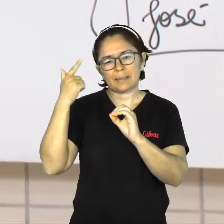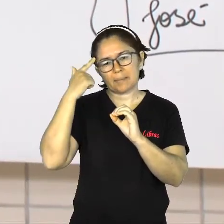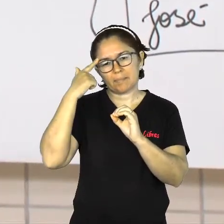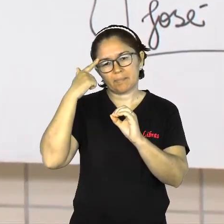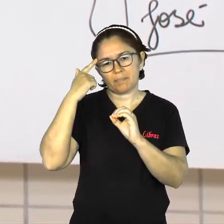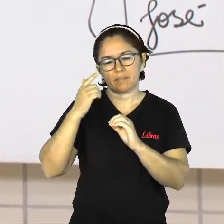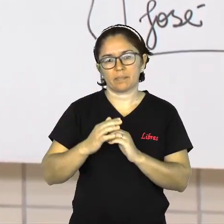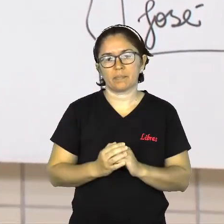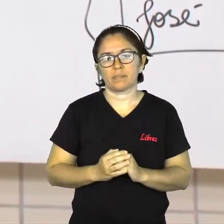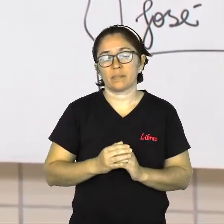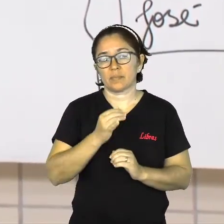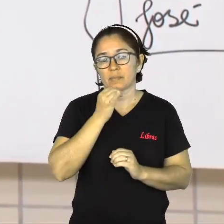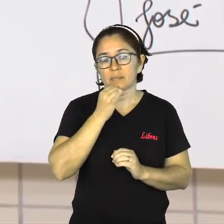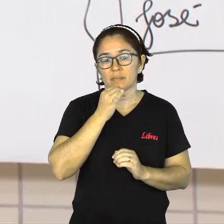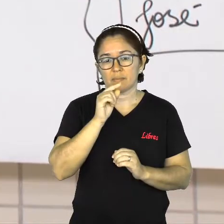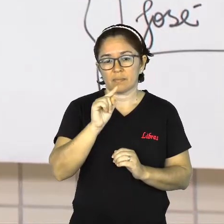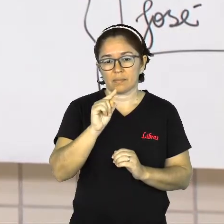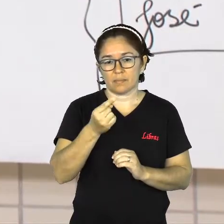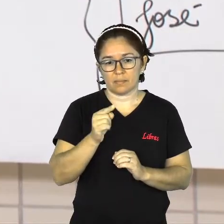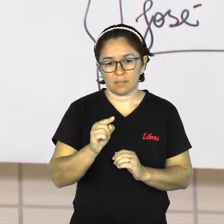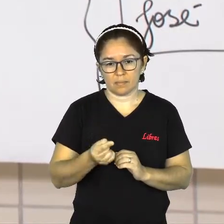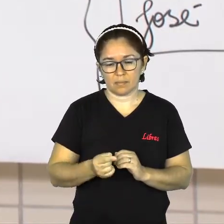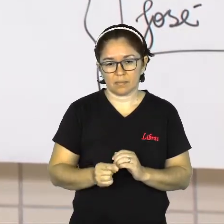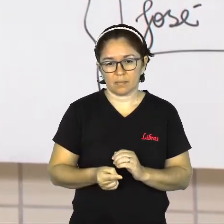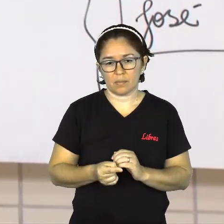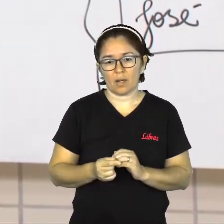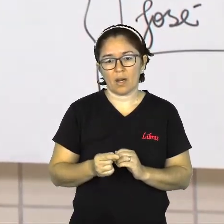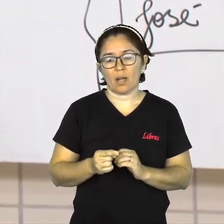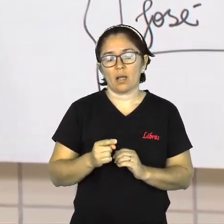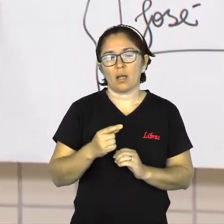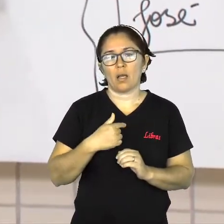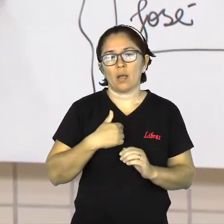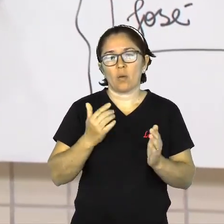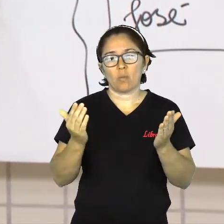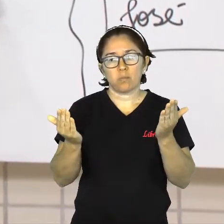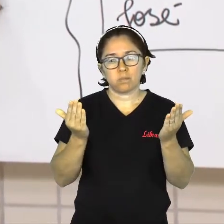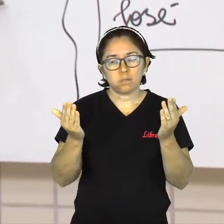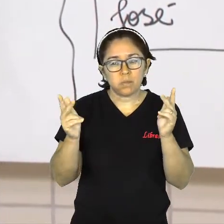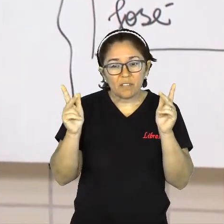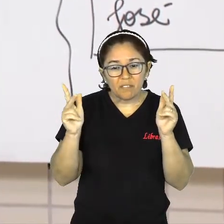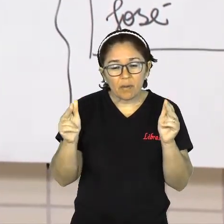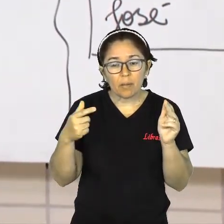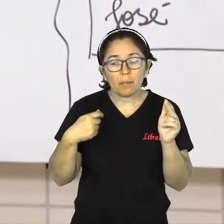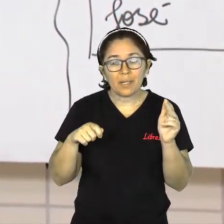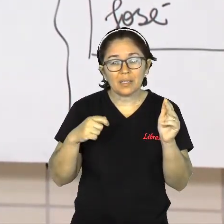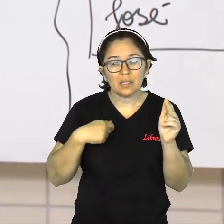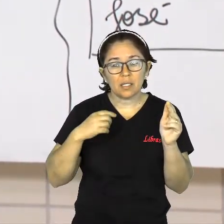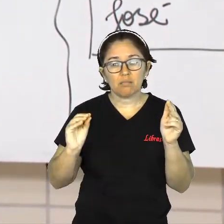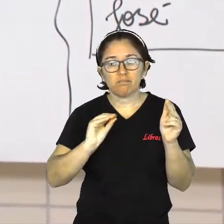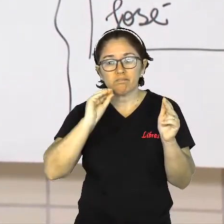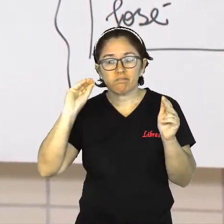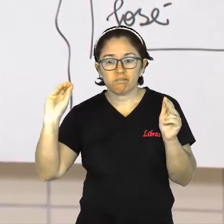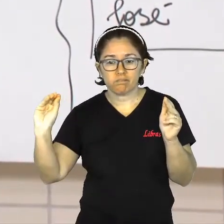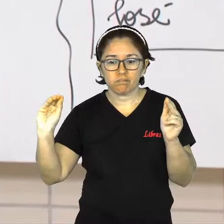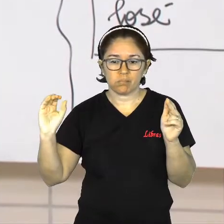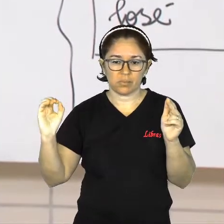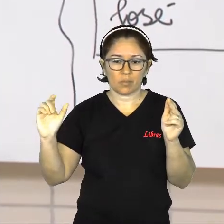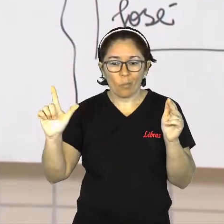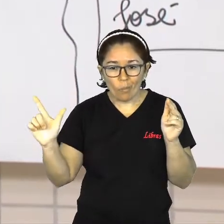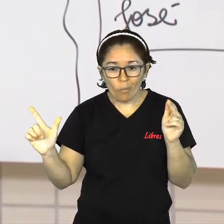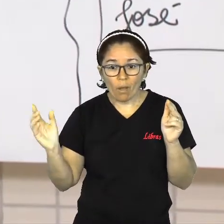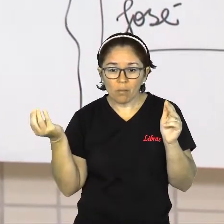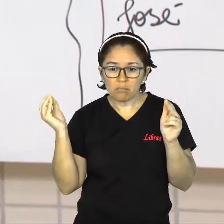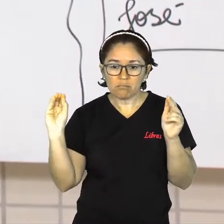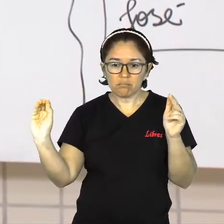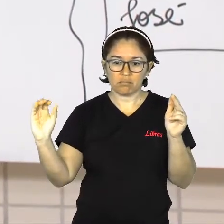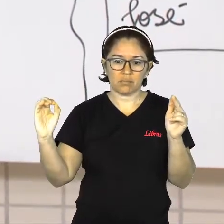números decimais, igualar a casa é colocar 0. Acrescenta o 0. E agora? Ficou diferente? Não, é a mesma